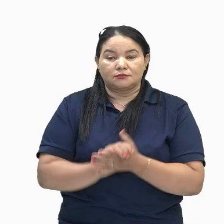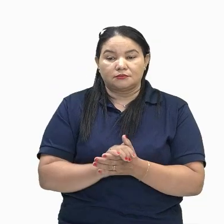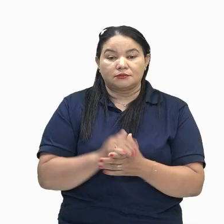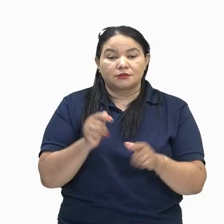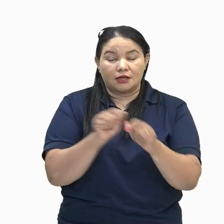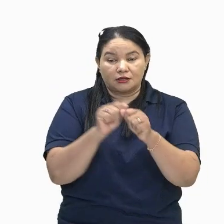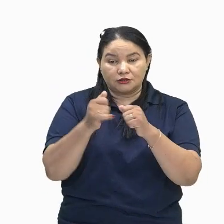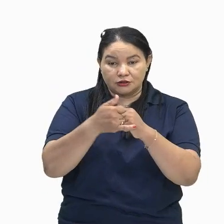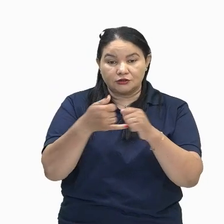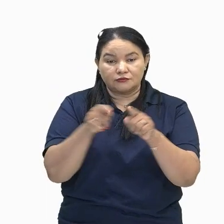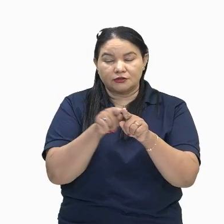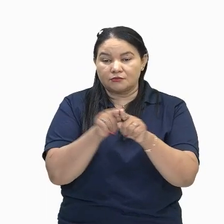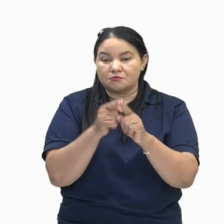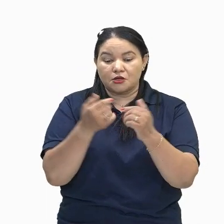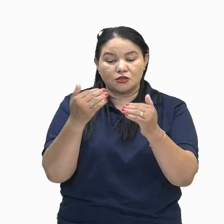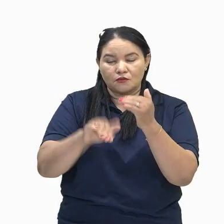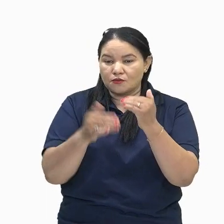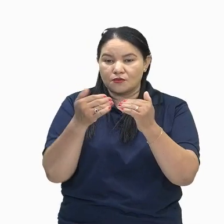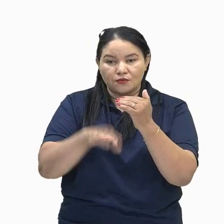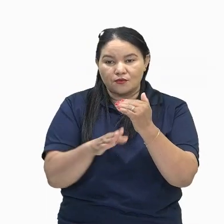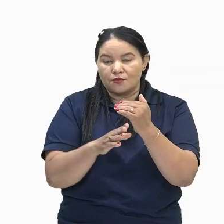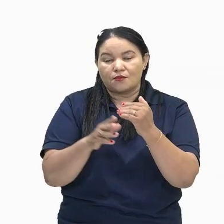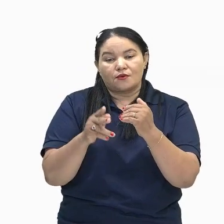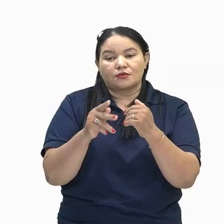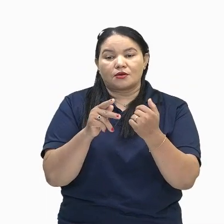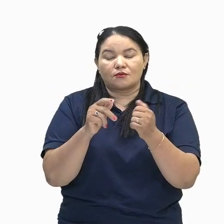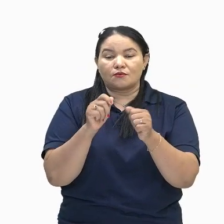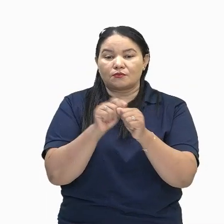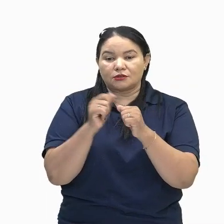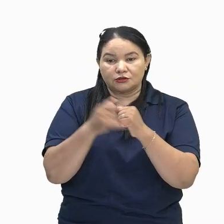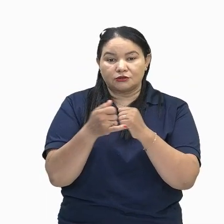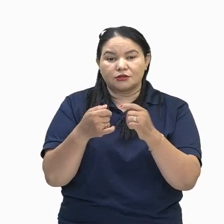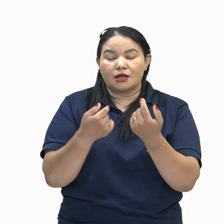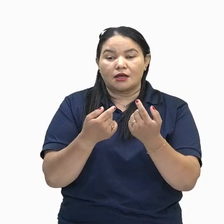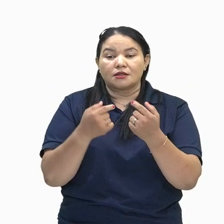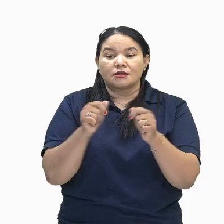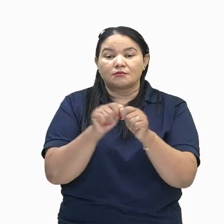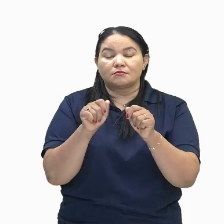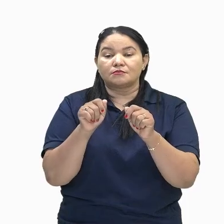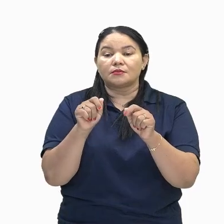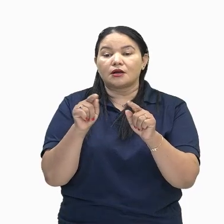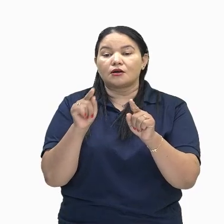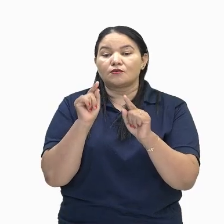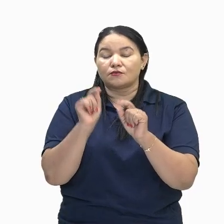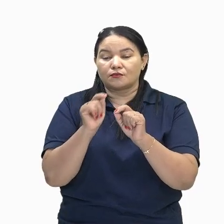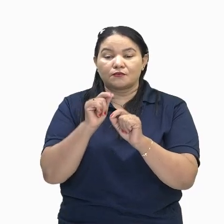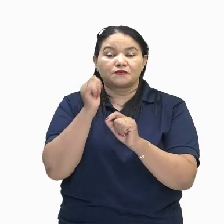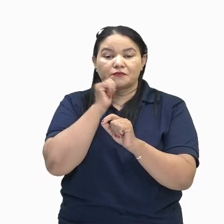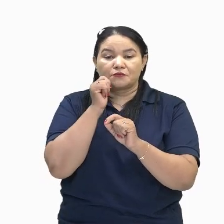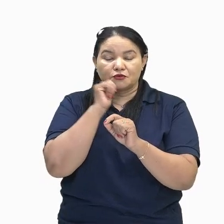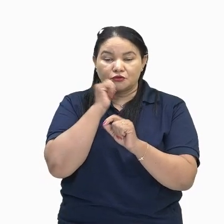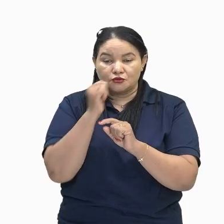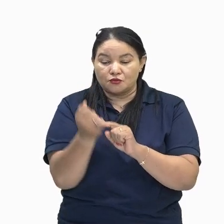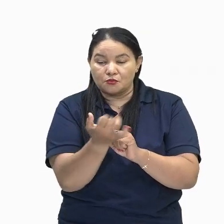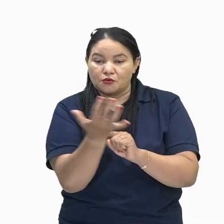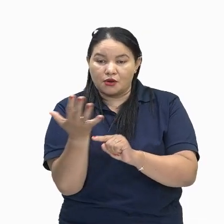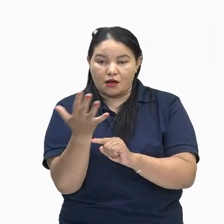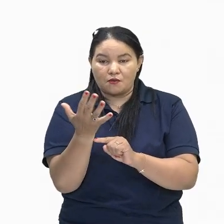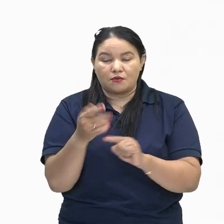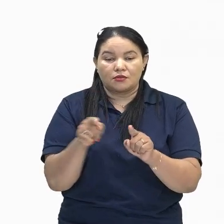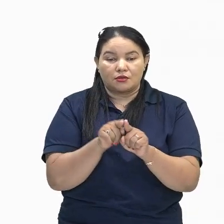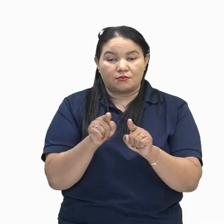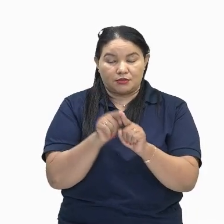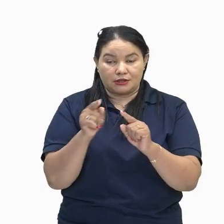não concorda com o substantivo, com comunidades no feminino plural. Então, perceba que próprio se refere ali, percebe